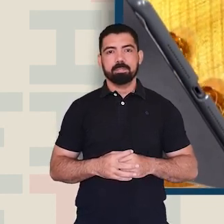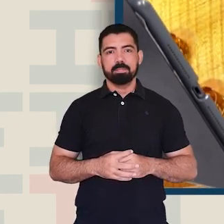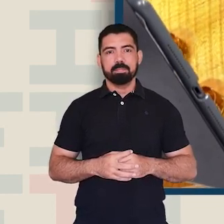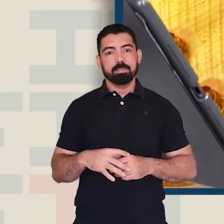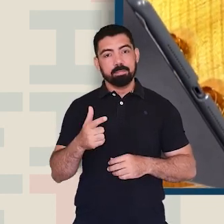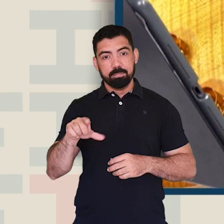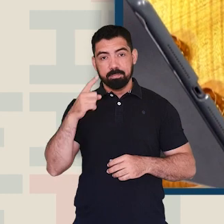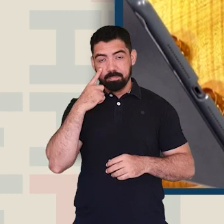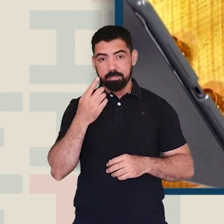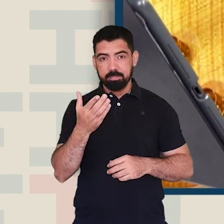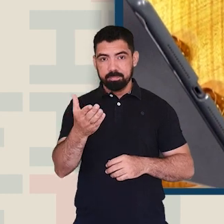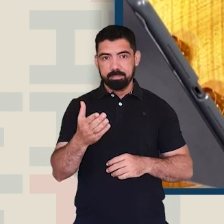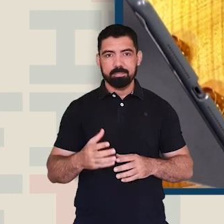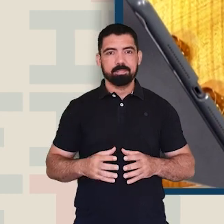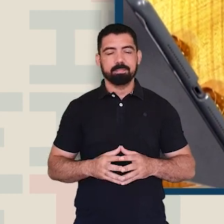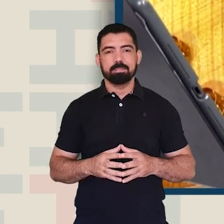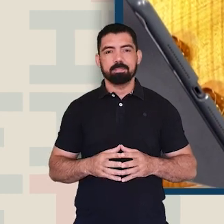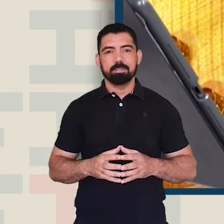E aqui, né?